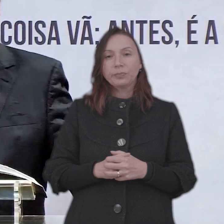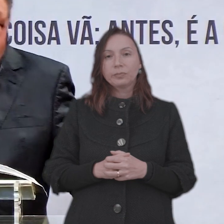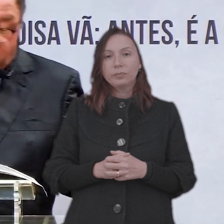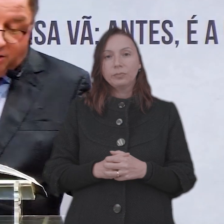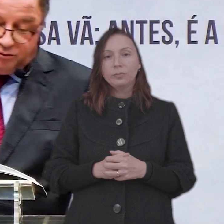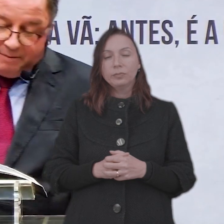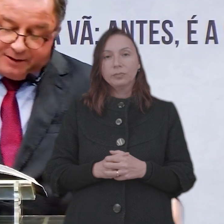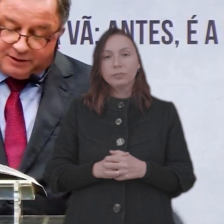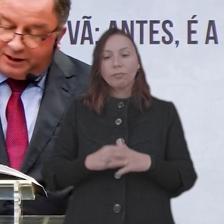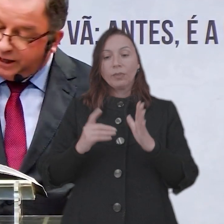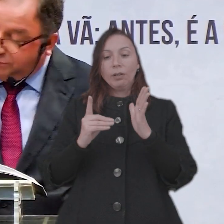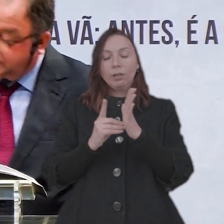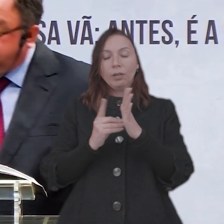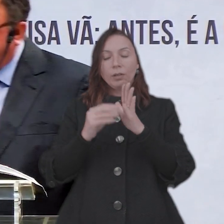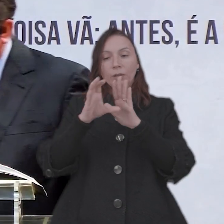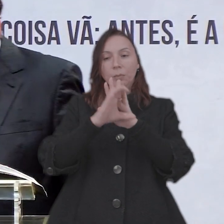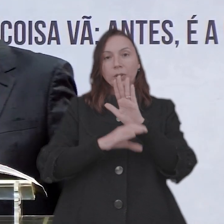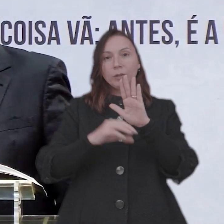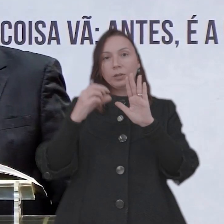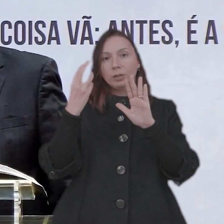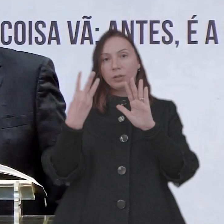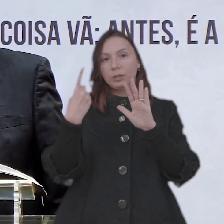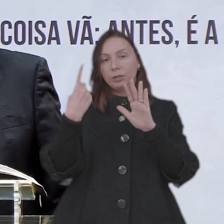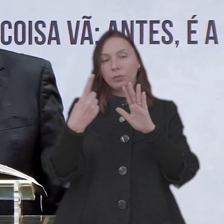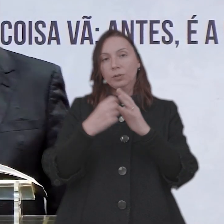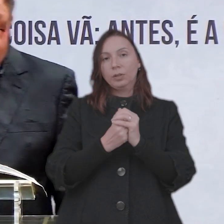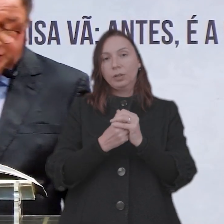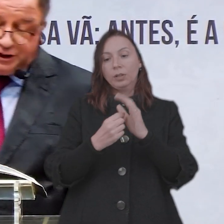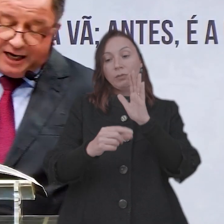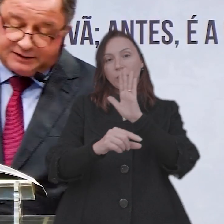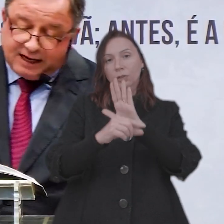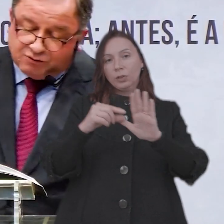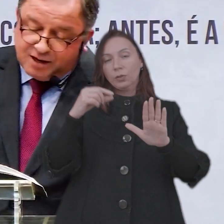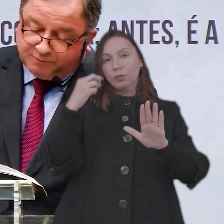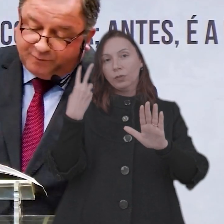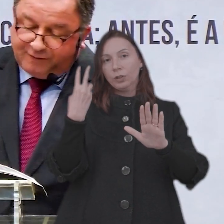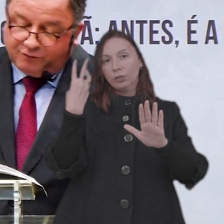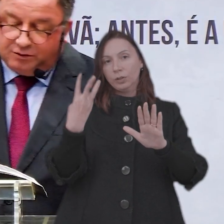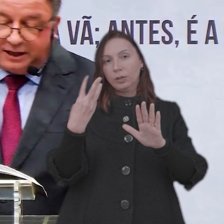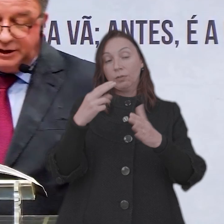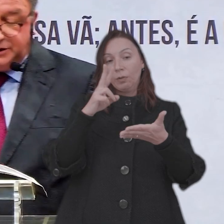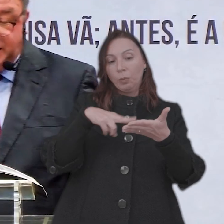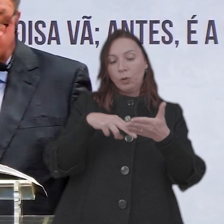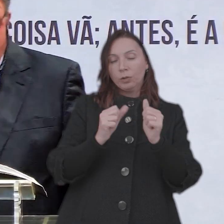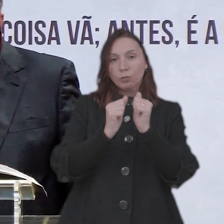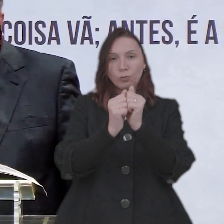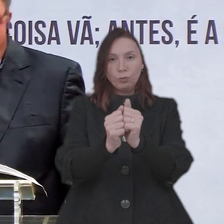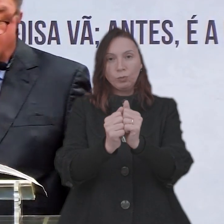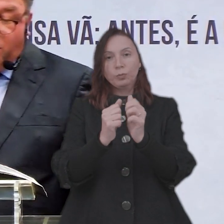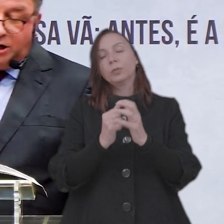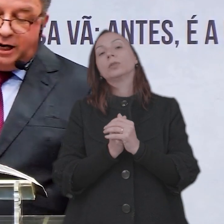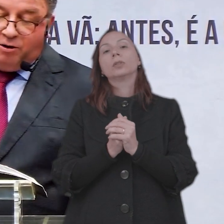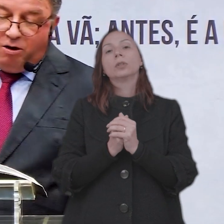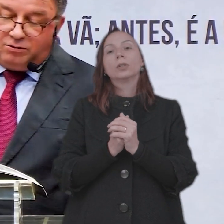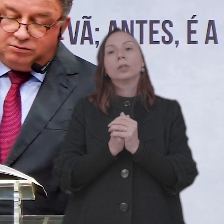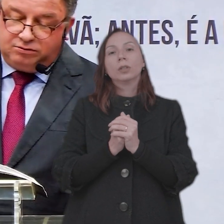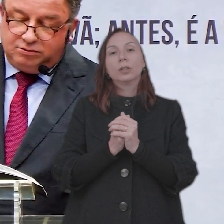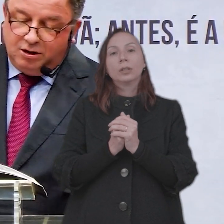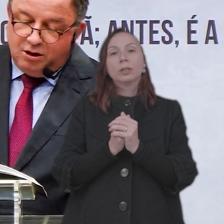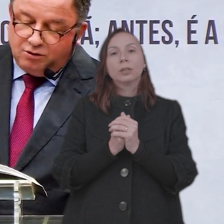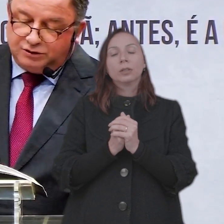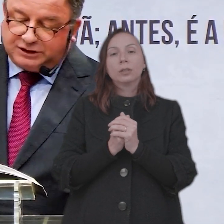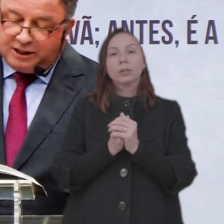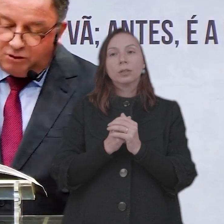aí, Deuteronômio capítulo 31, versículo 23. Lê comigo, por favor. O que diz aí?